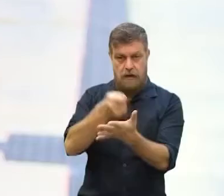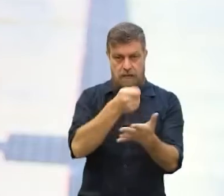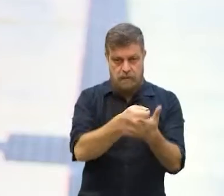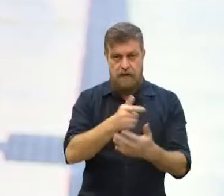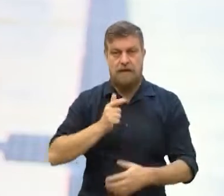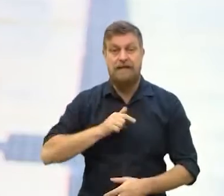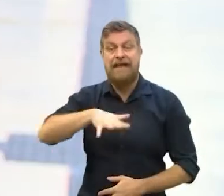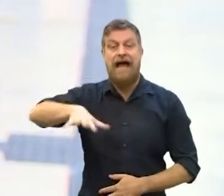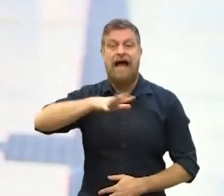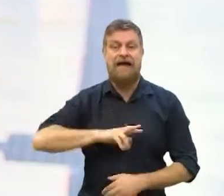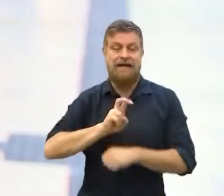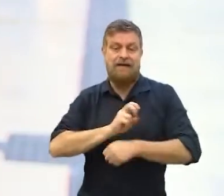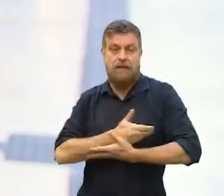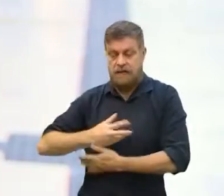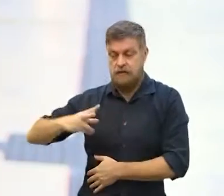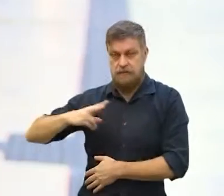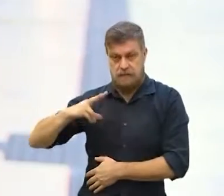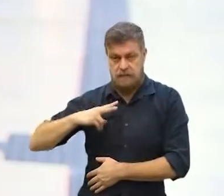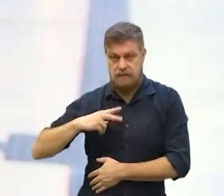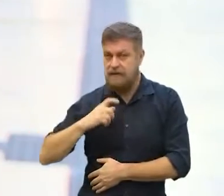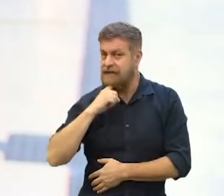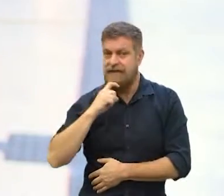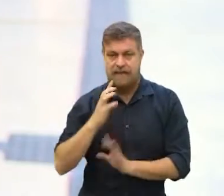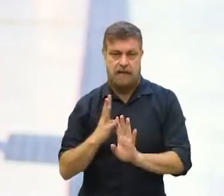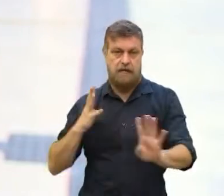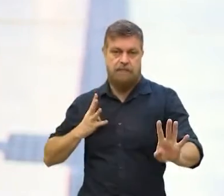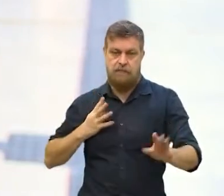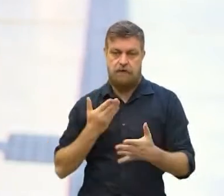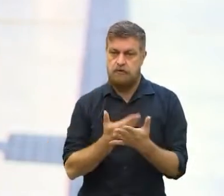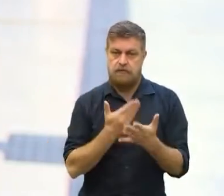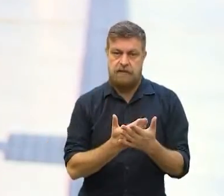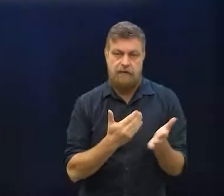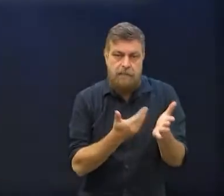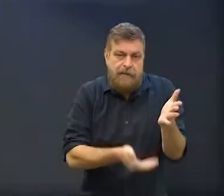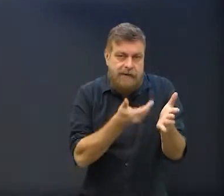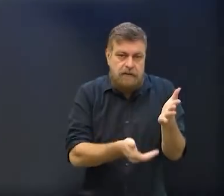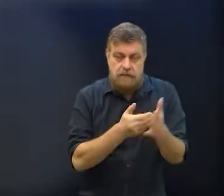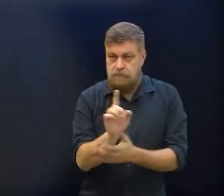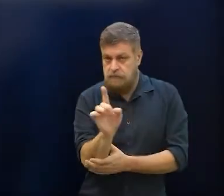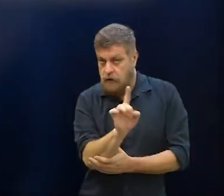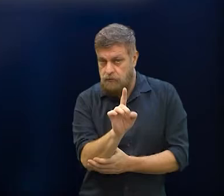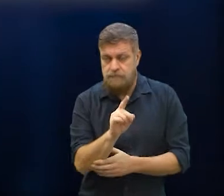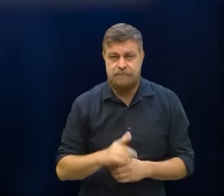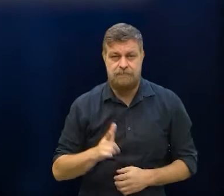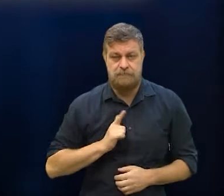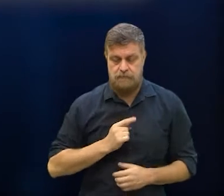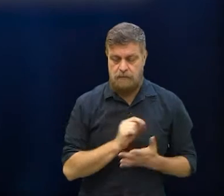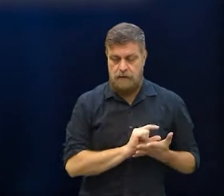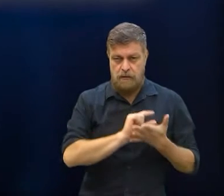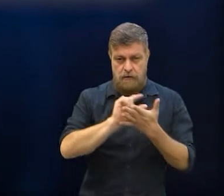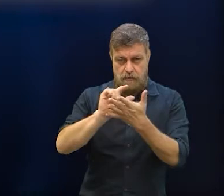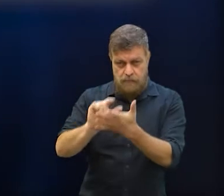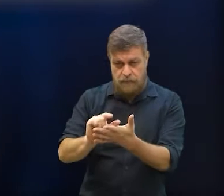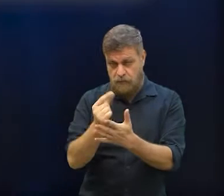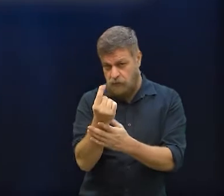para contratar uma vaga na rede particular e nenhuma criança vai ficar sem estudar. De acordo com o projeto, os valores